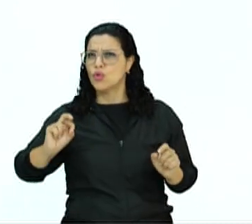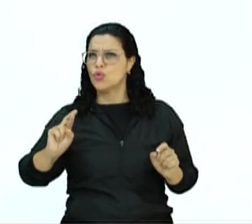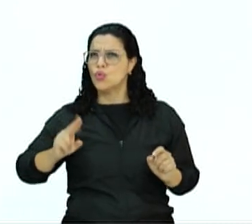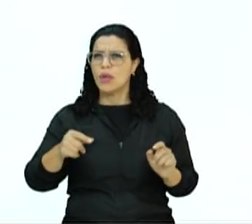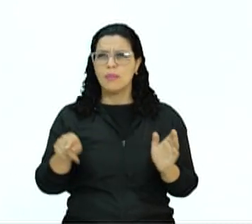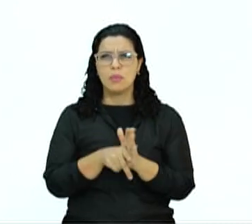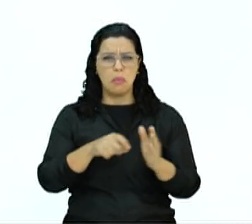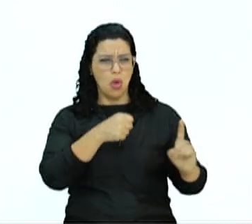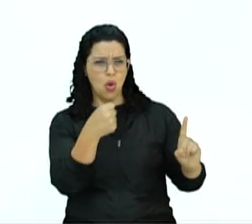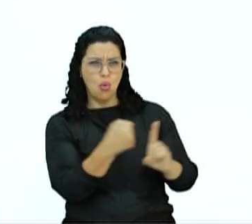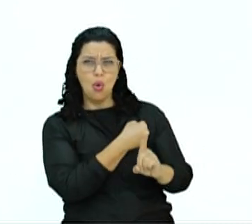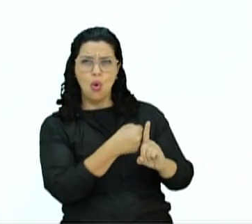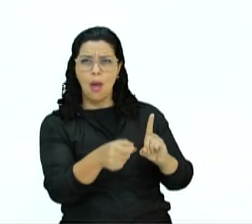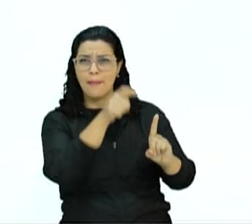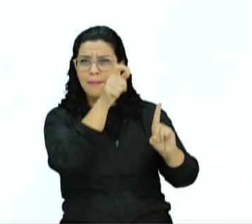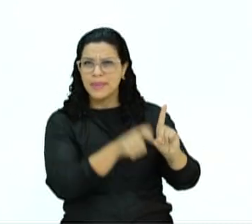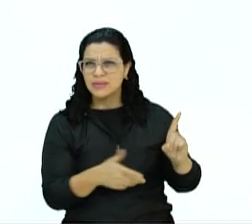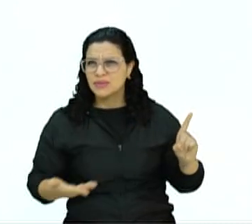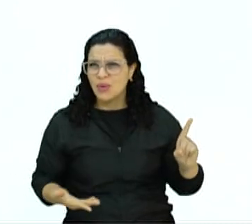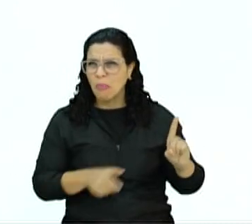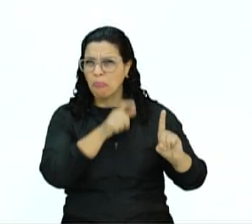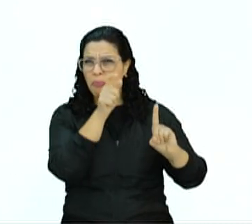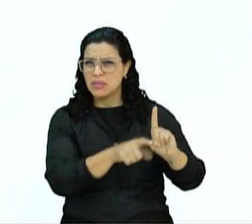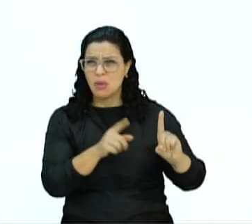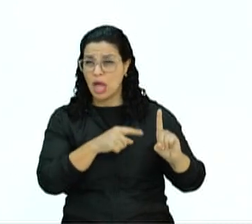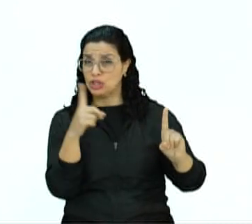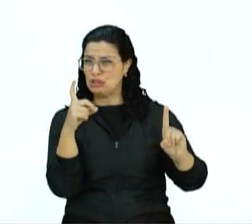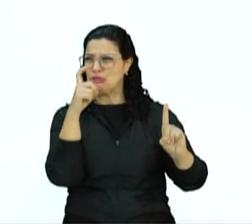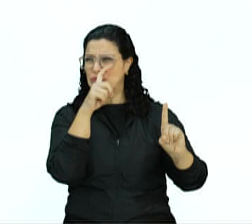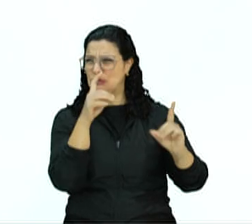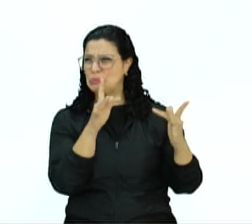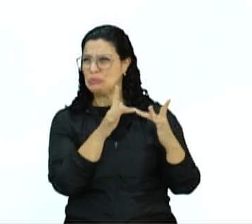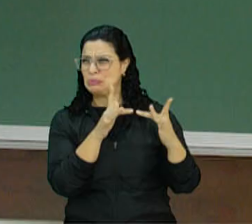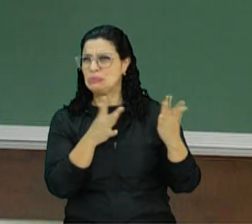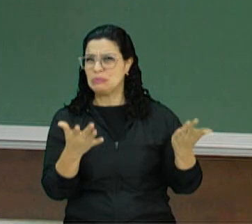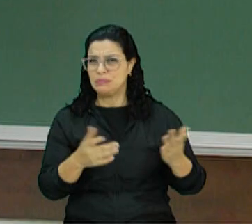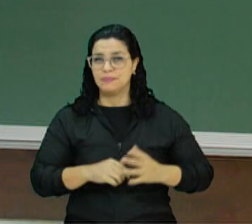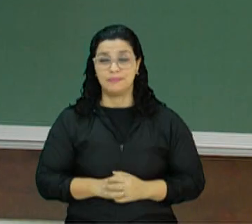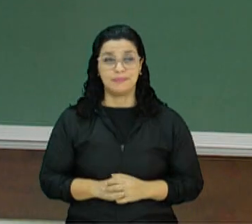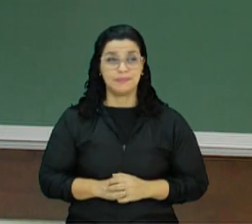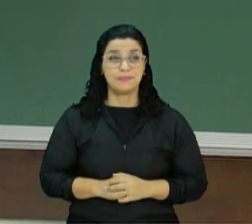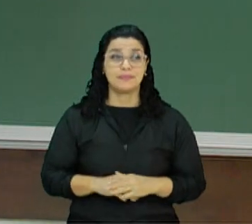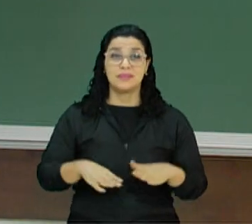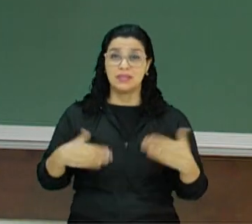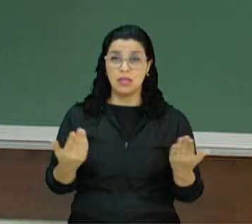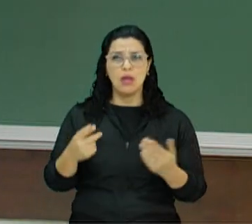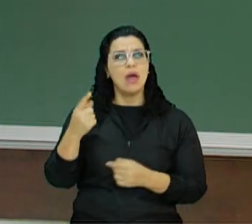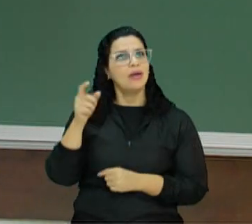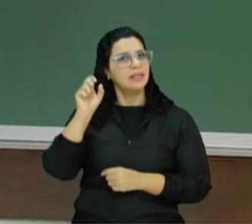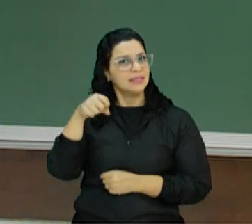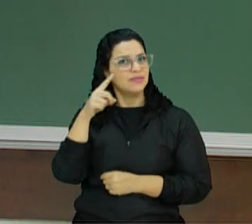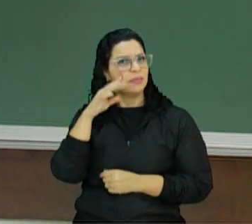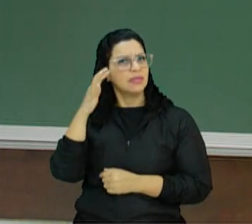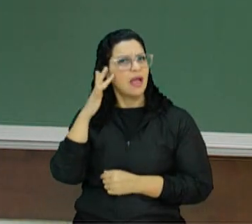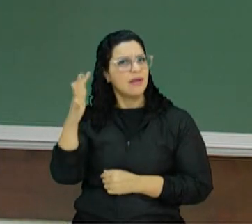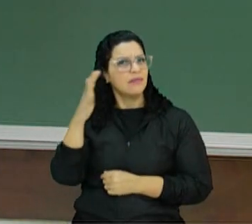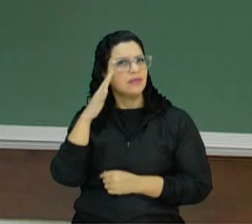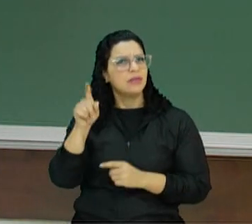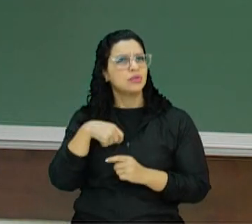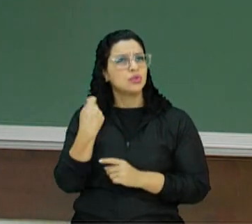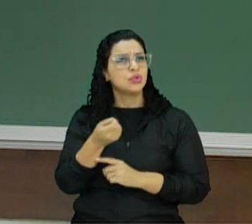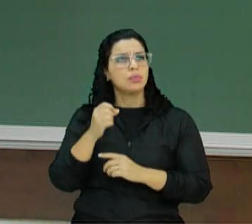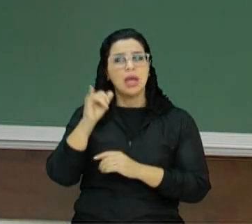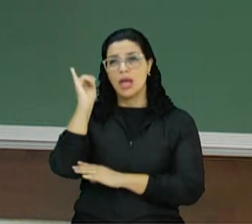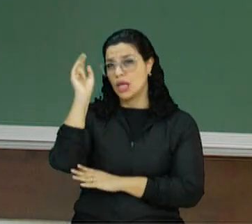lutar com as pessoas. As pessoas estão mais difíceis. Agora sim, vamos começar o nosso